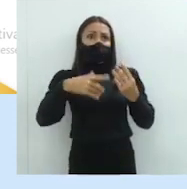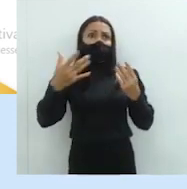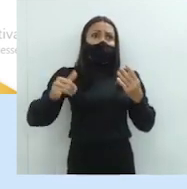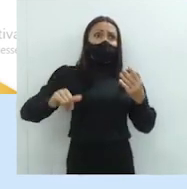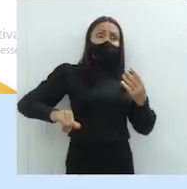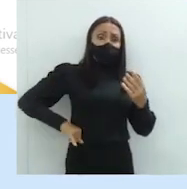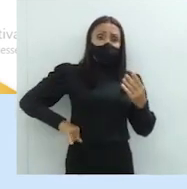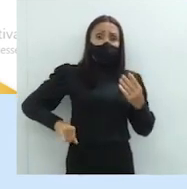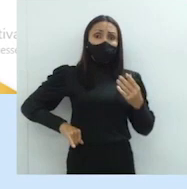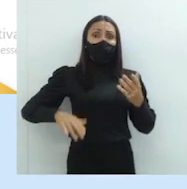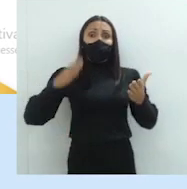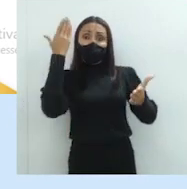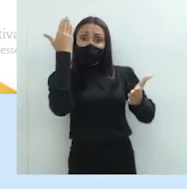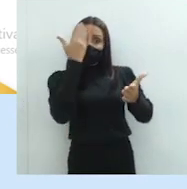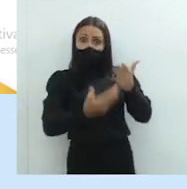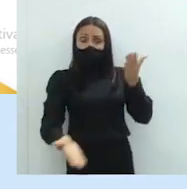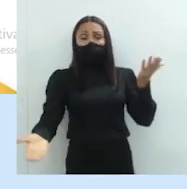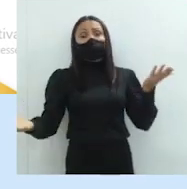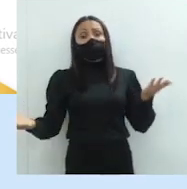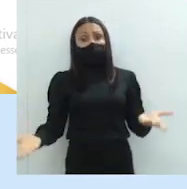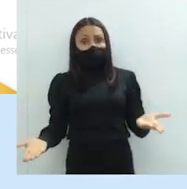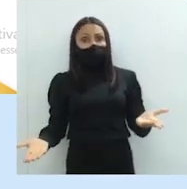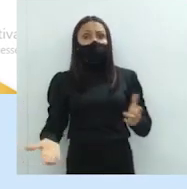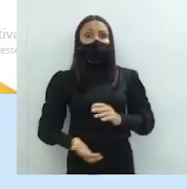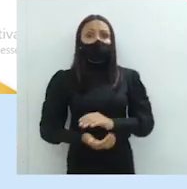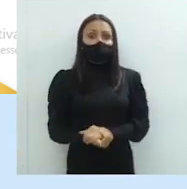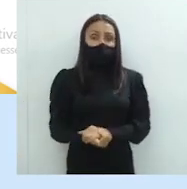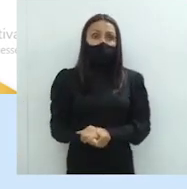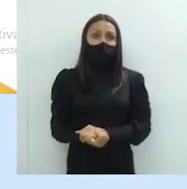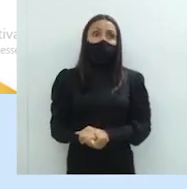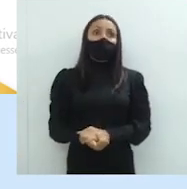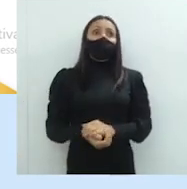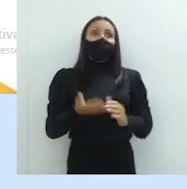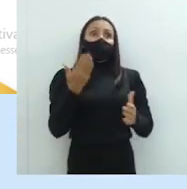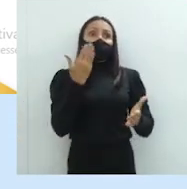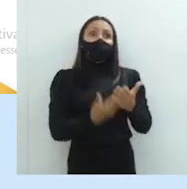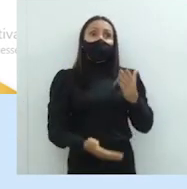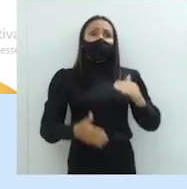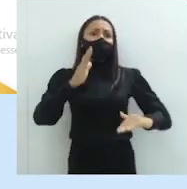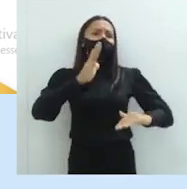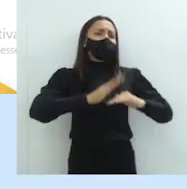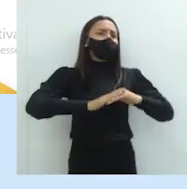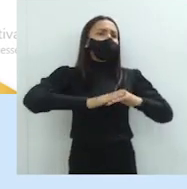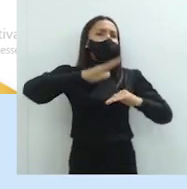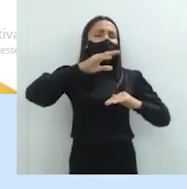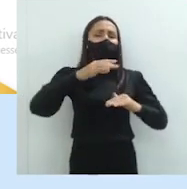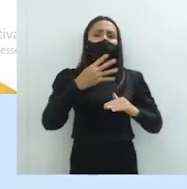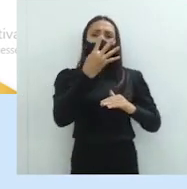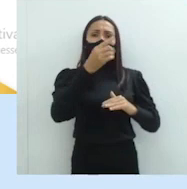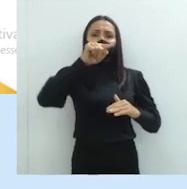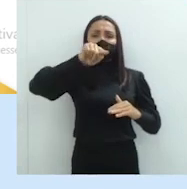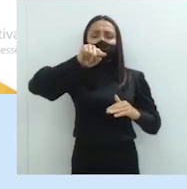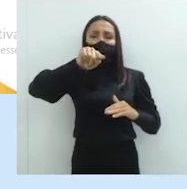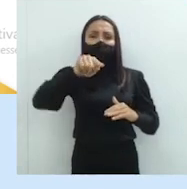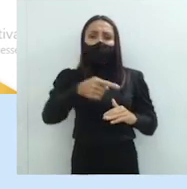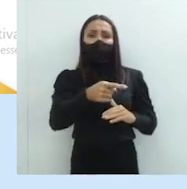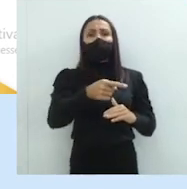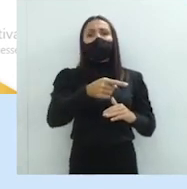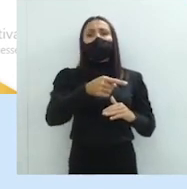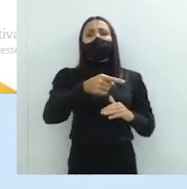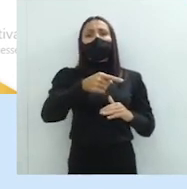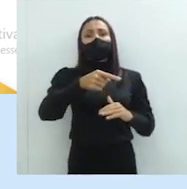Grande derrota. E perderam mais de 4.000